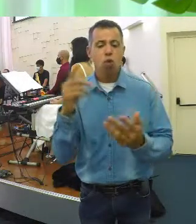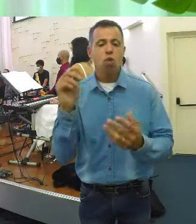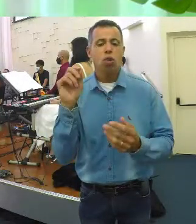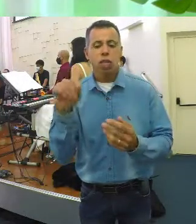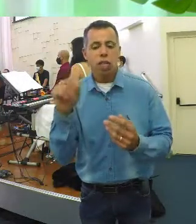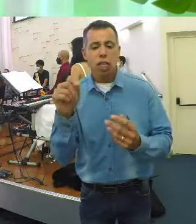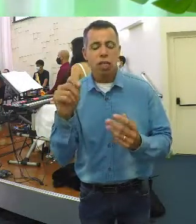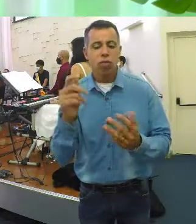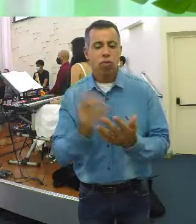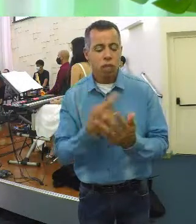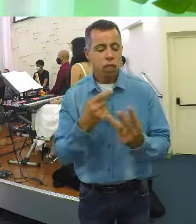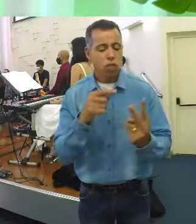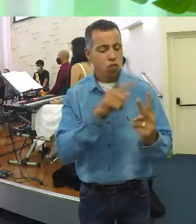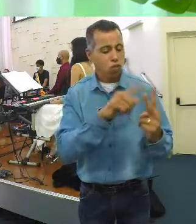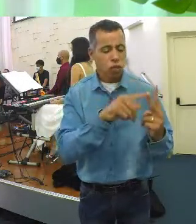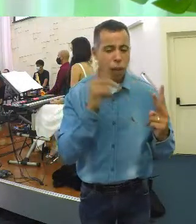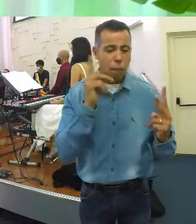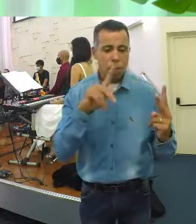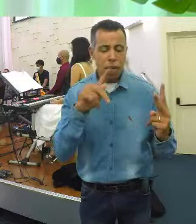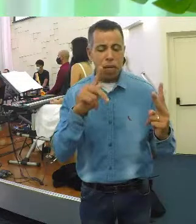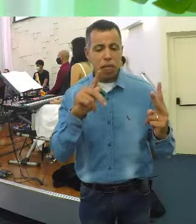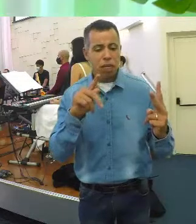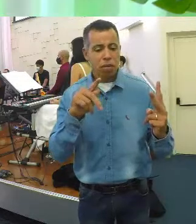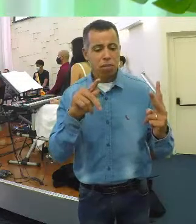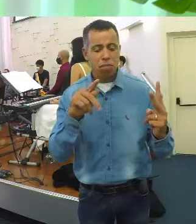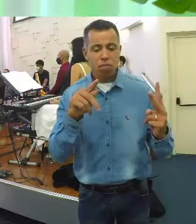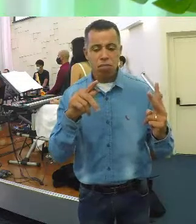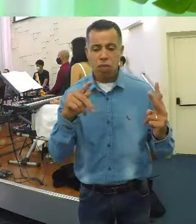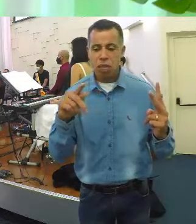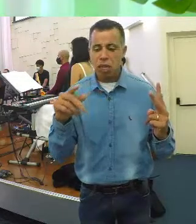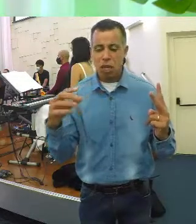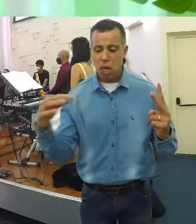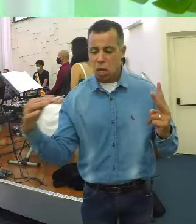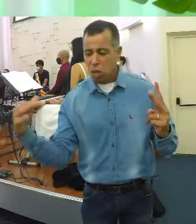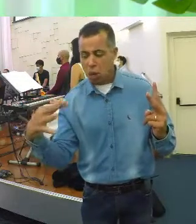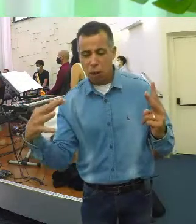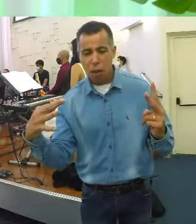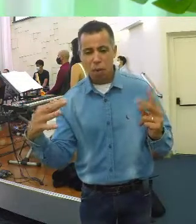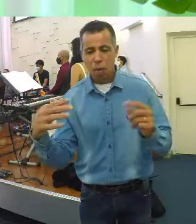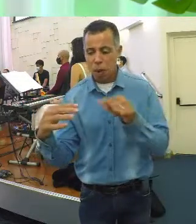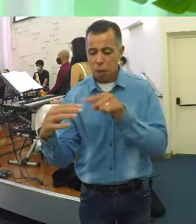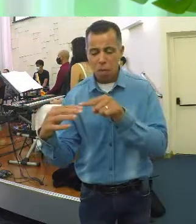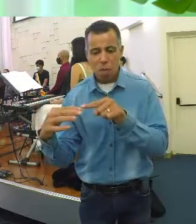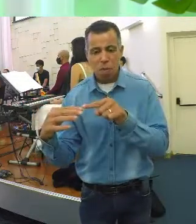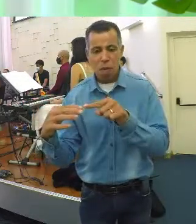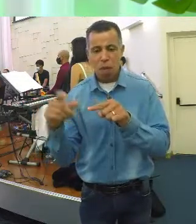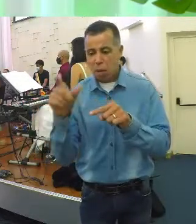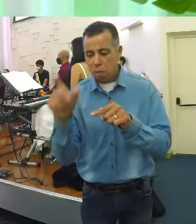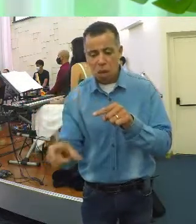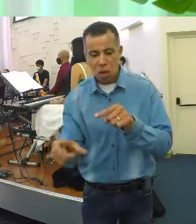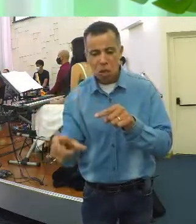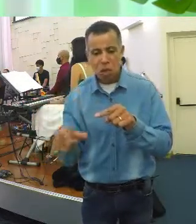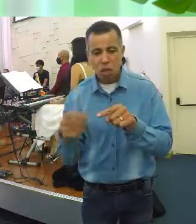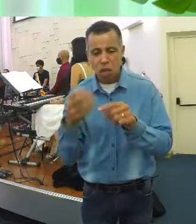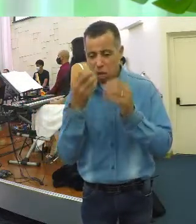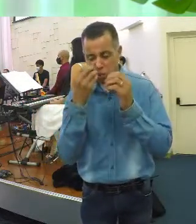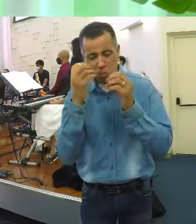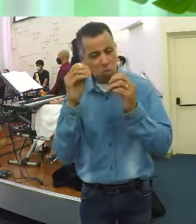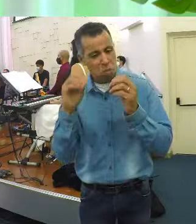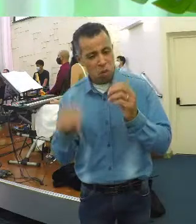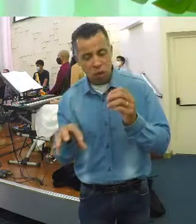Deus. É claro que o avivamento espiritual traz descontentamento ao reino das trevas. Notem que no